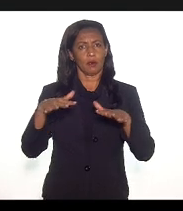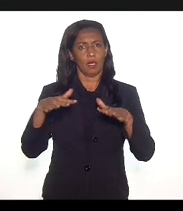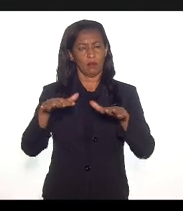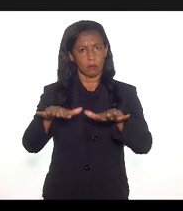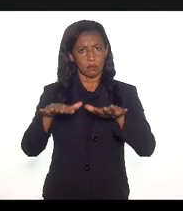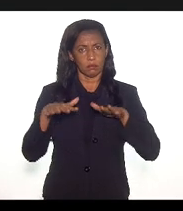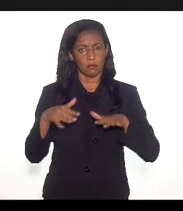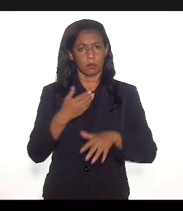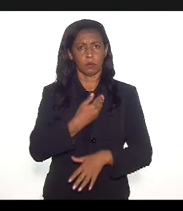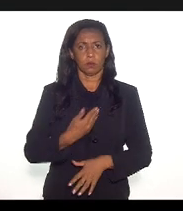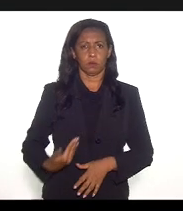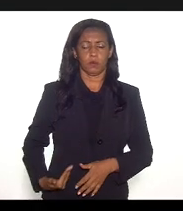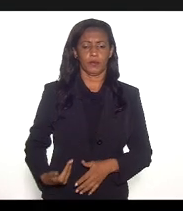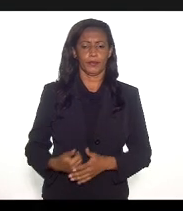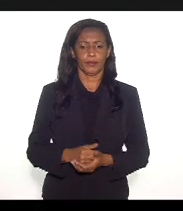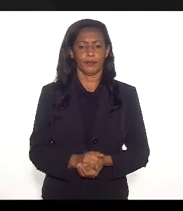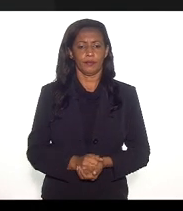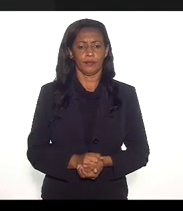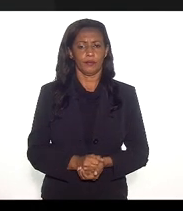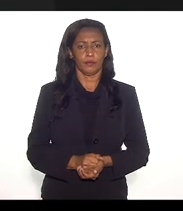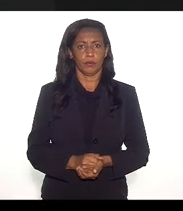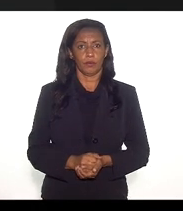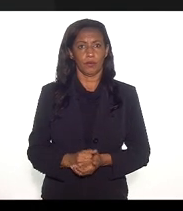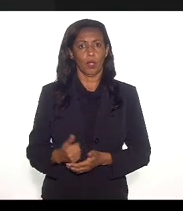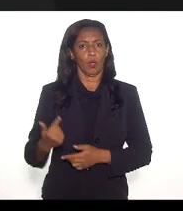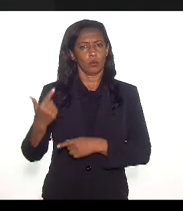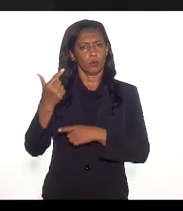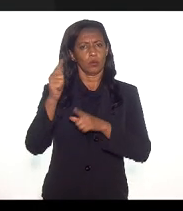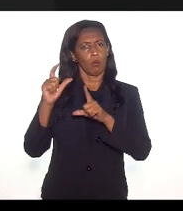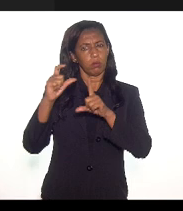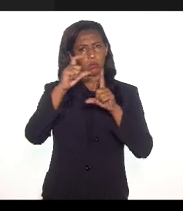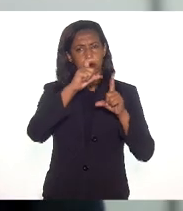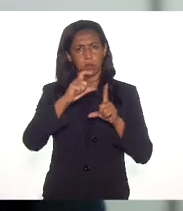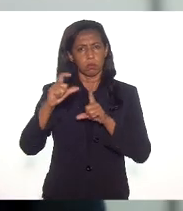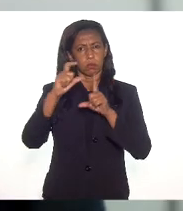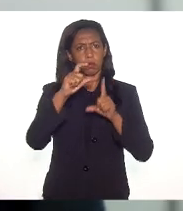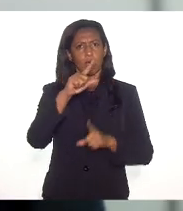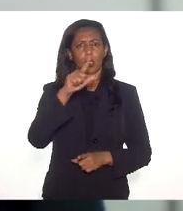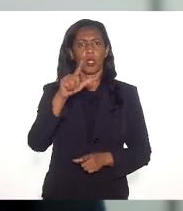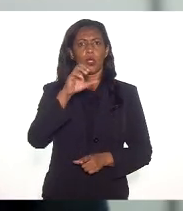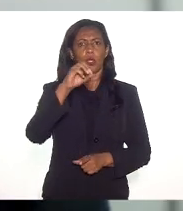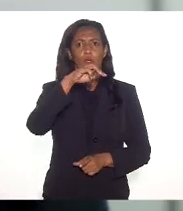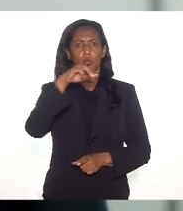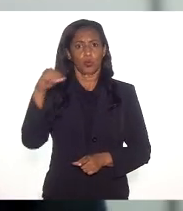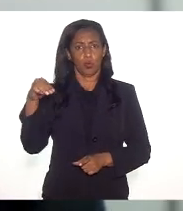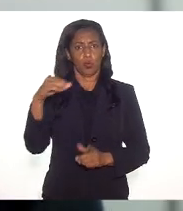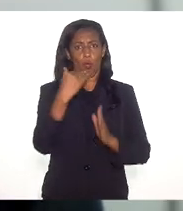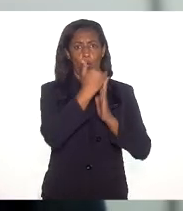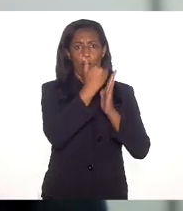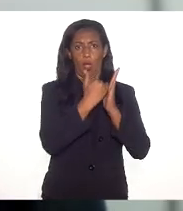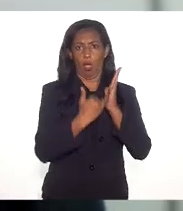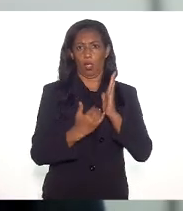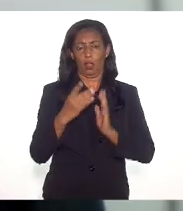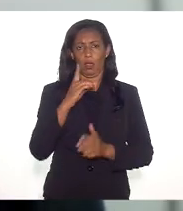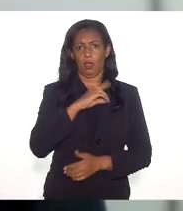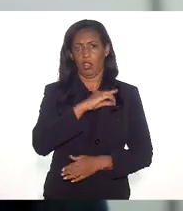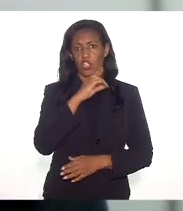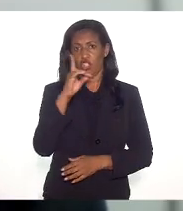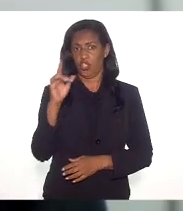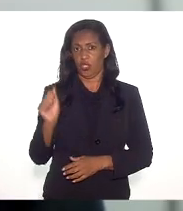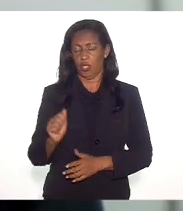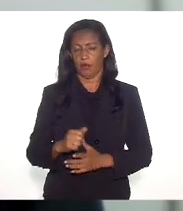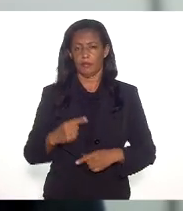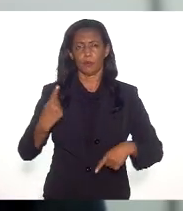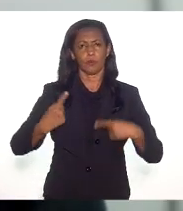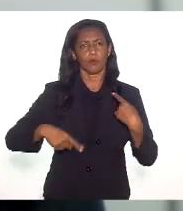pública através do Zoom, com a seguinte ordem do dia: